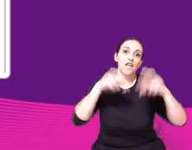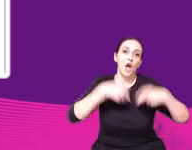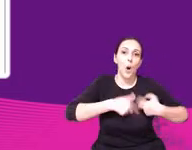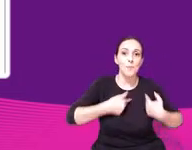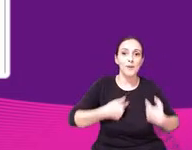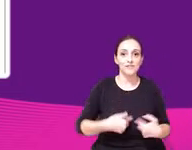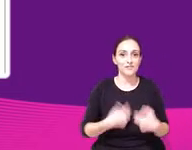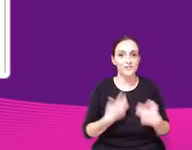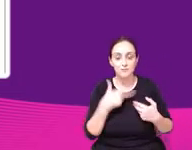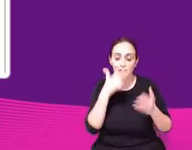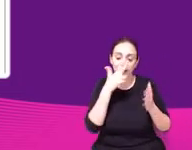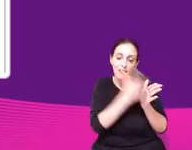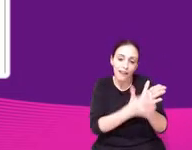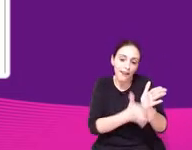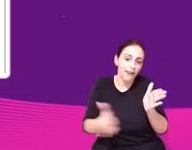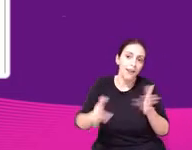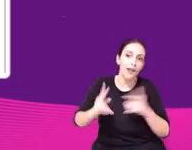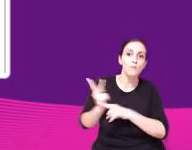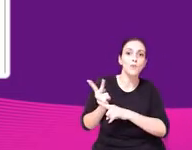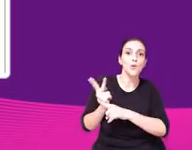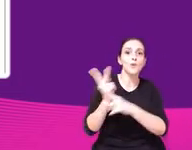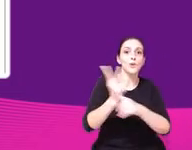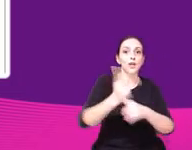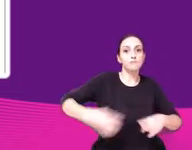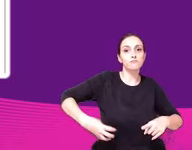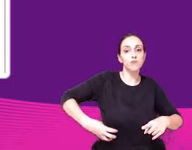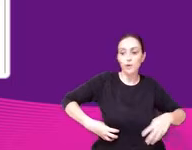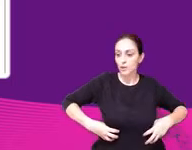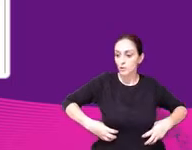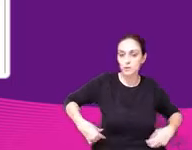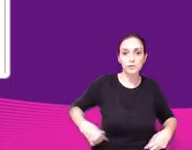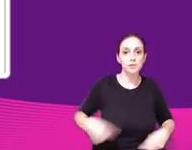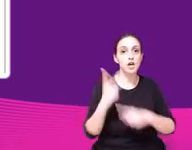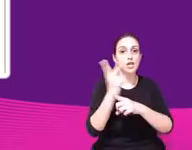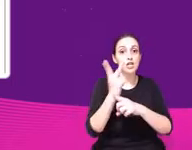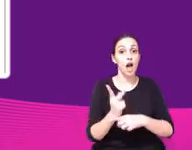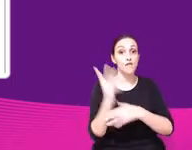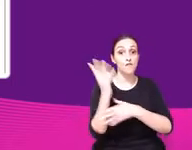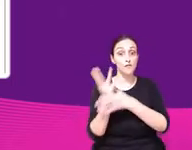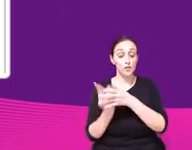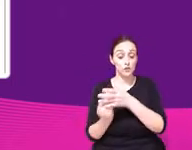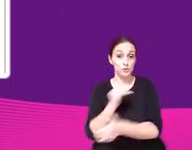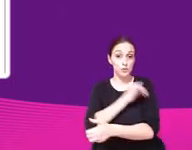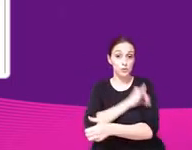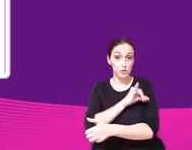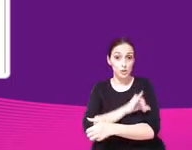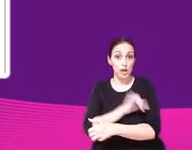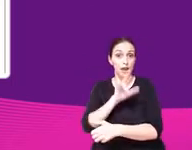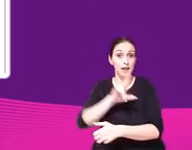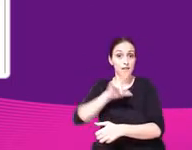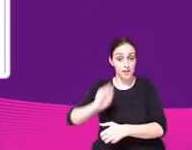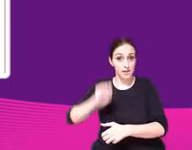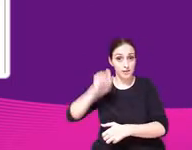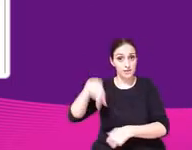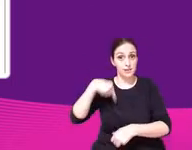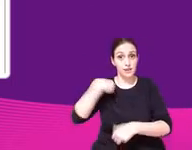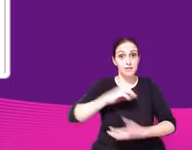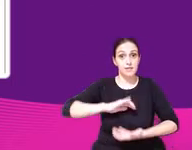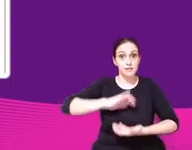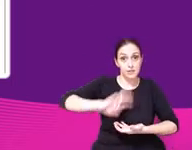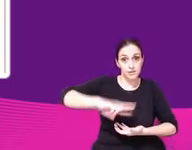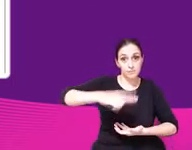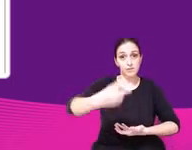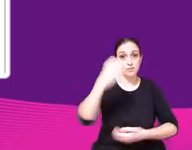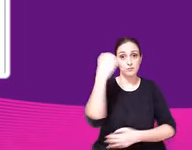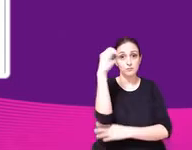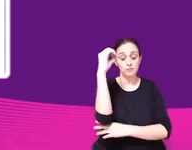organizações de procura de órgão ou de alocação. Foi criado o PITO no Rio de Janeiro, o RS Transplante aqui em Porto Alegre e o São Paulo